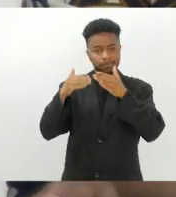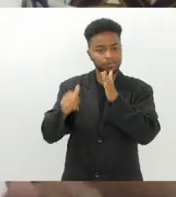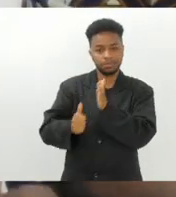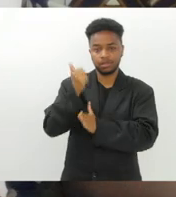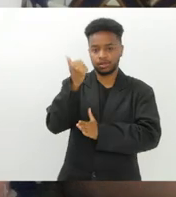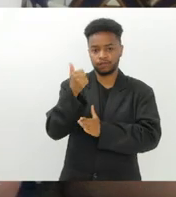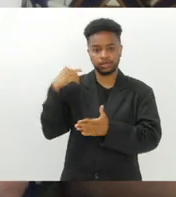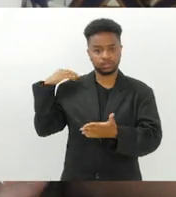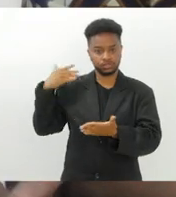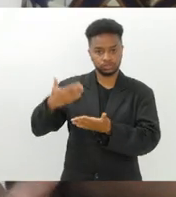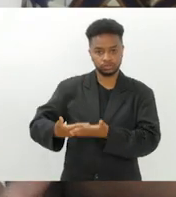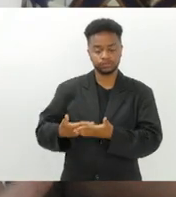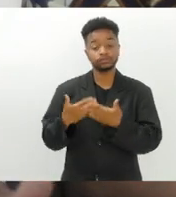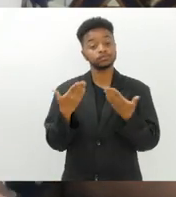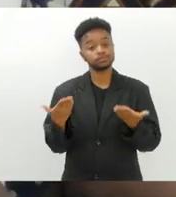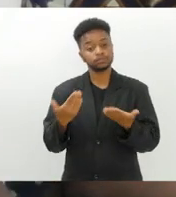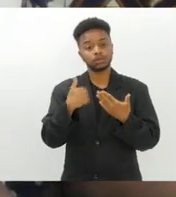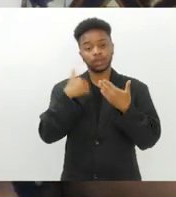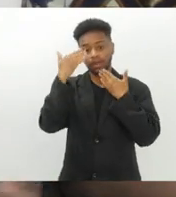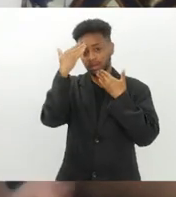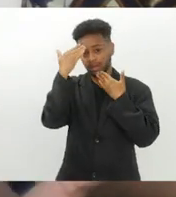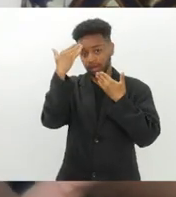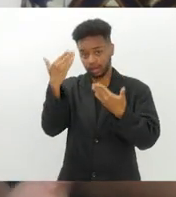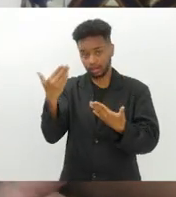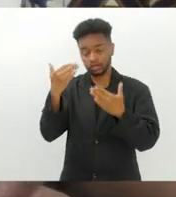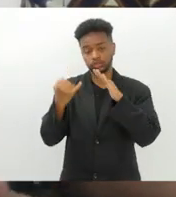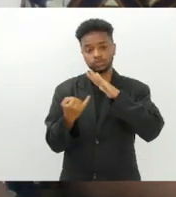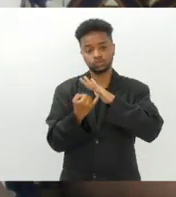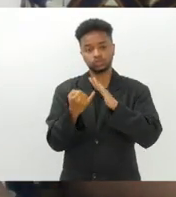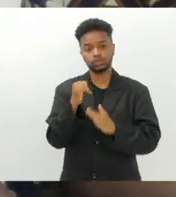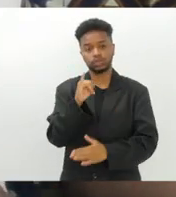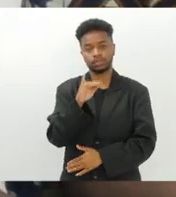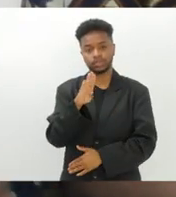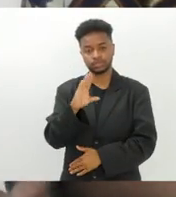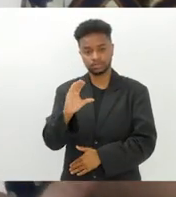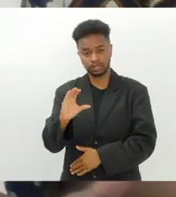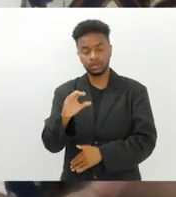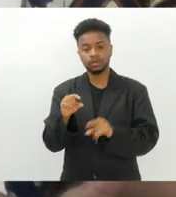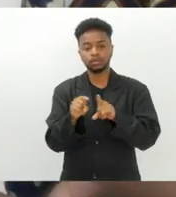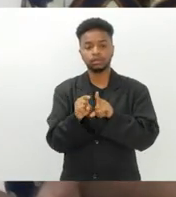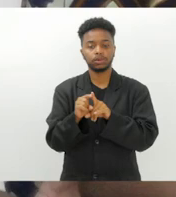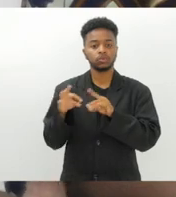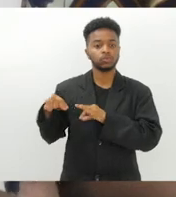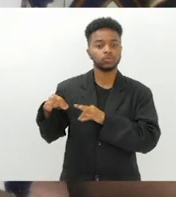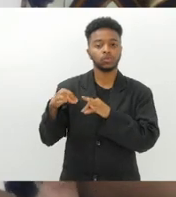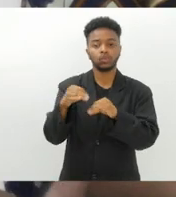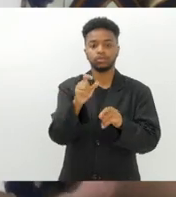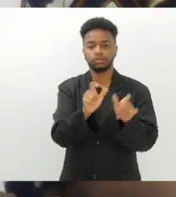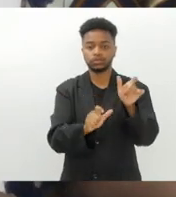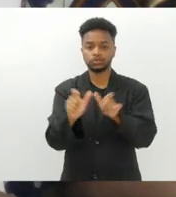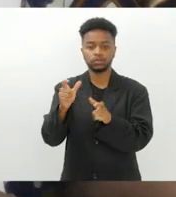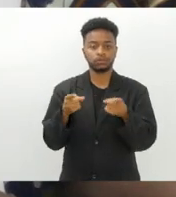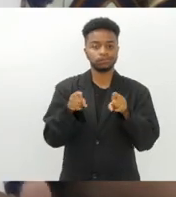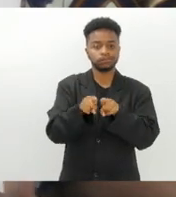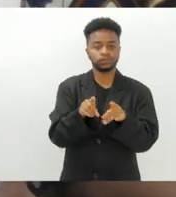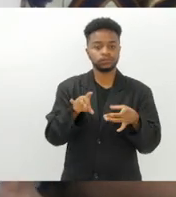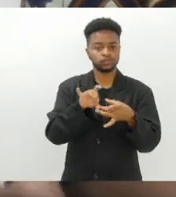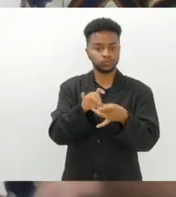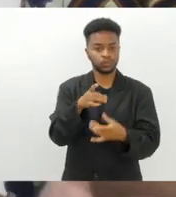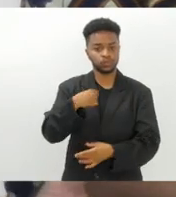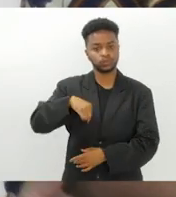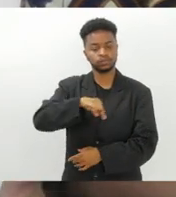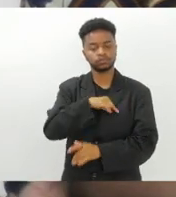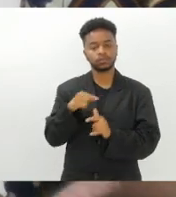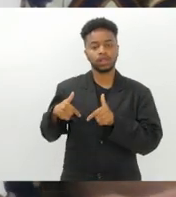história. Então, fica aqui os meus agradecimentos, né, ao Instituto Benjamin Constant, a todos que são os nossos parceiros